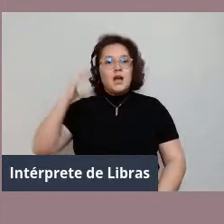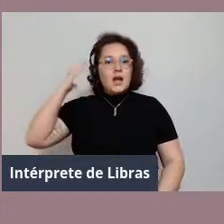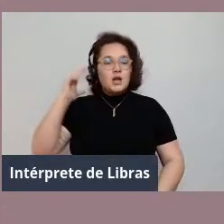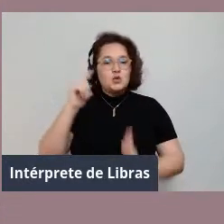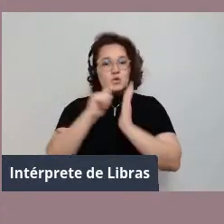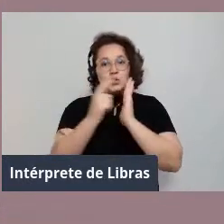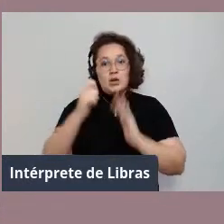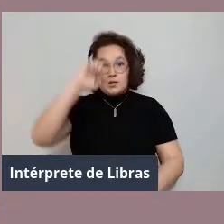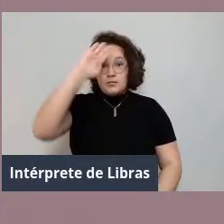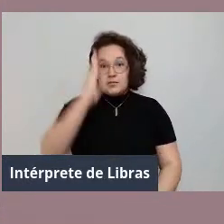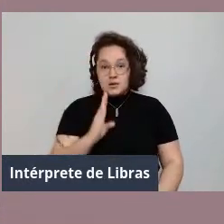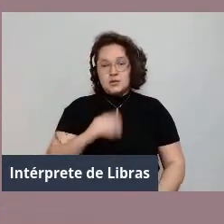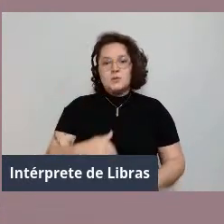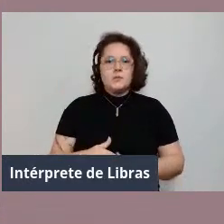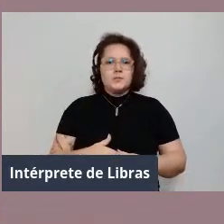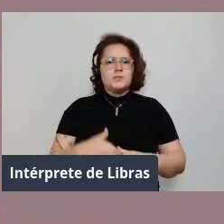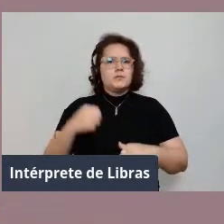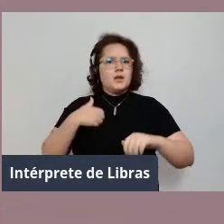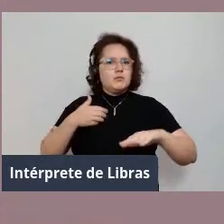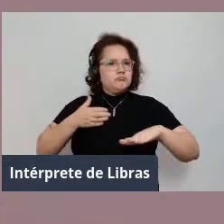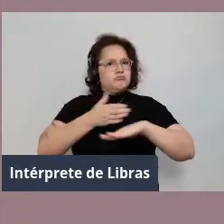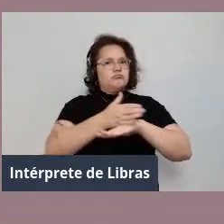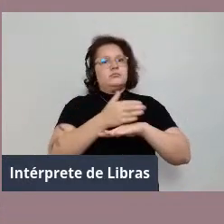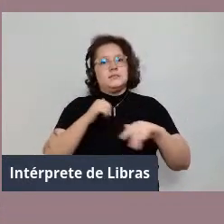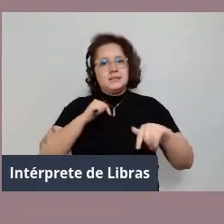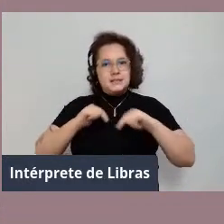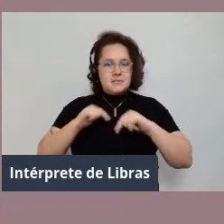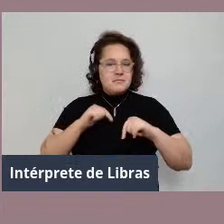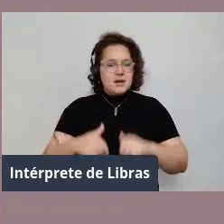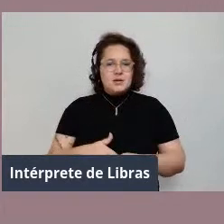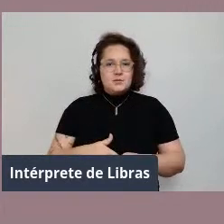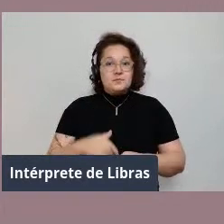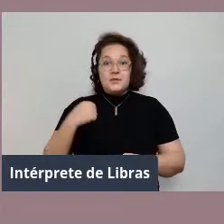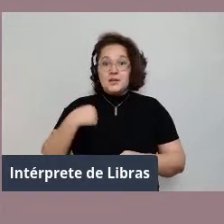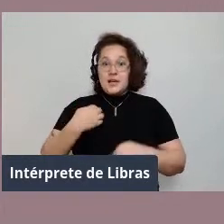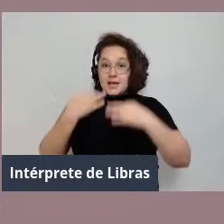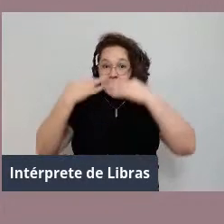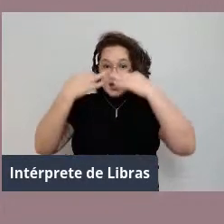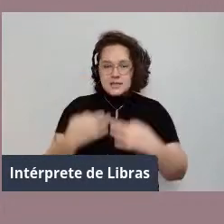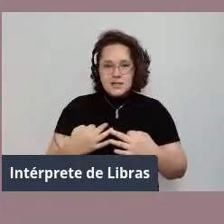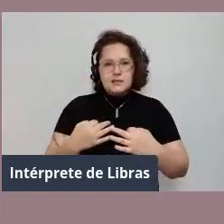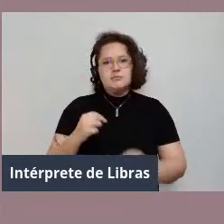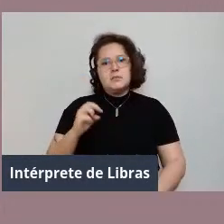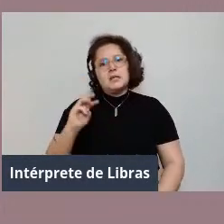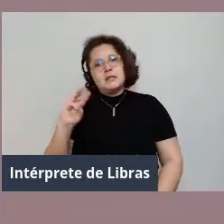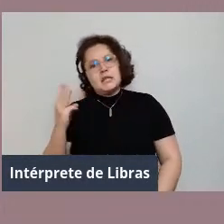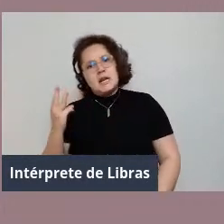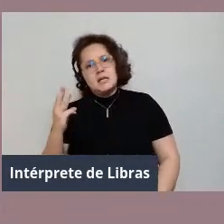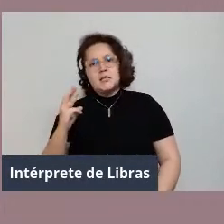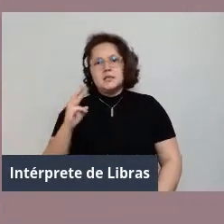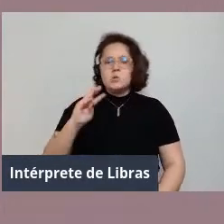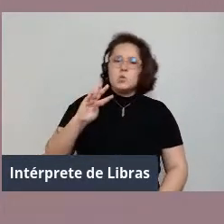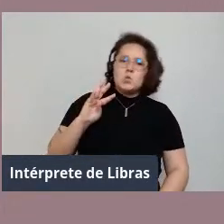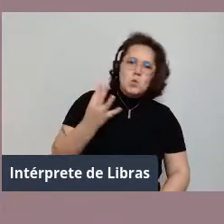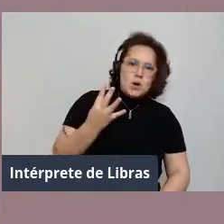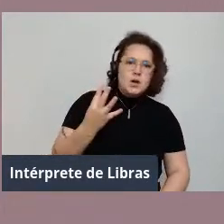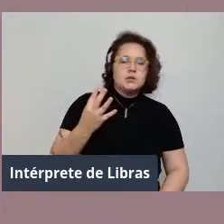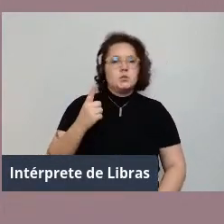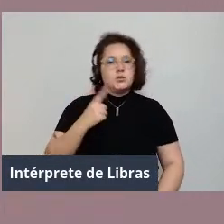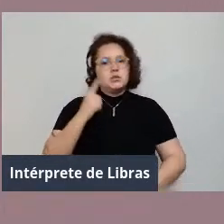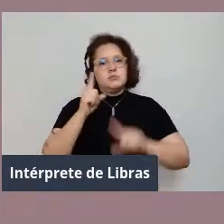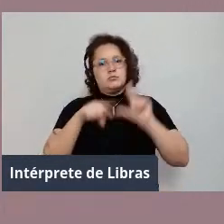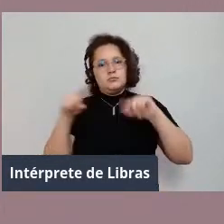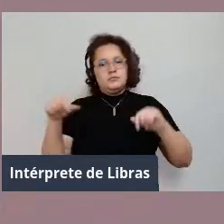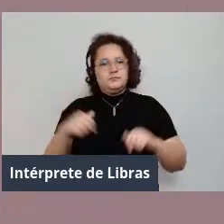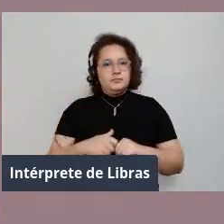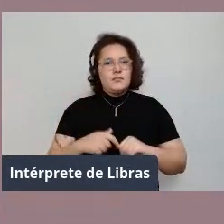mais um dia de trabalho. Para ser exata, eram 3 ou 4 recados, com pequenas variantes, nas caligrafias